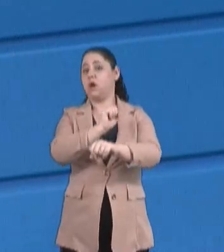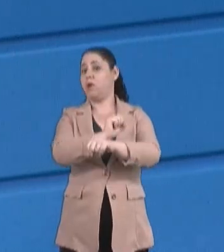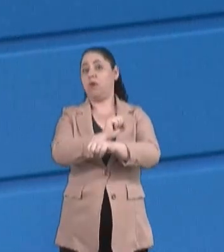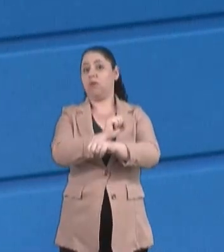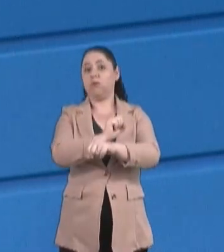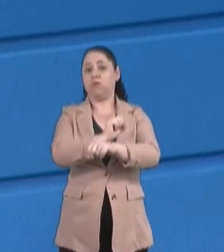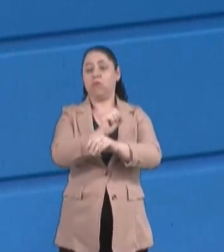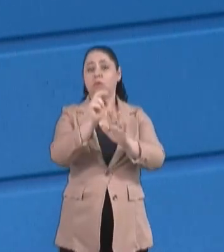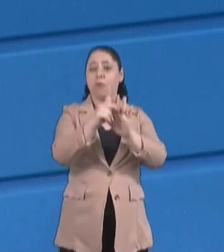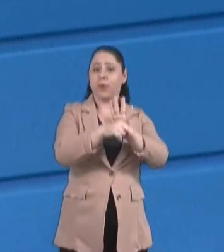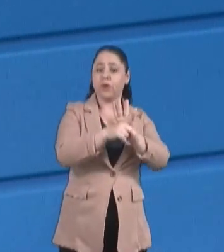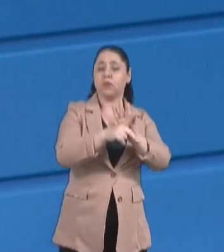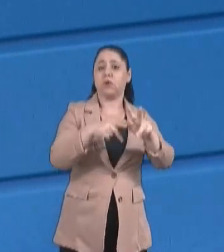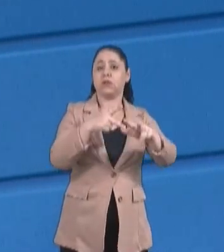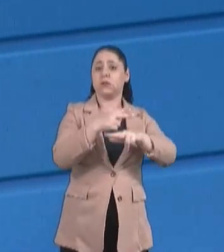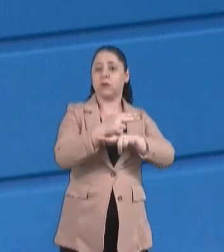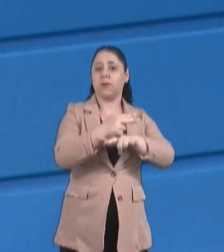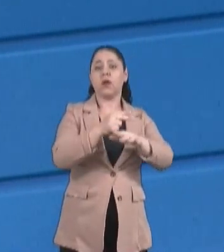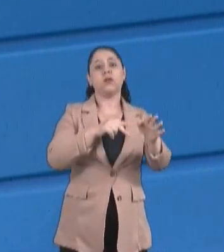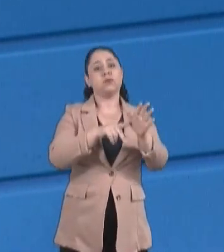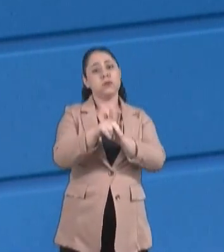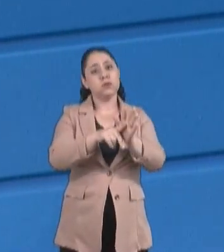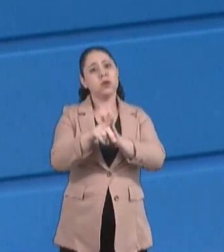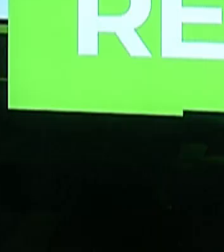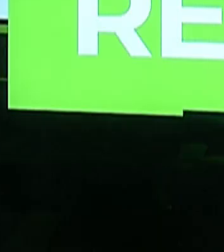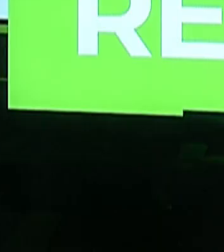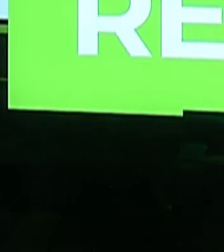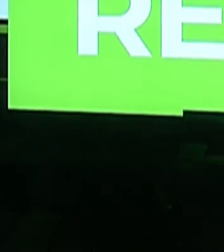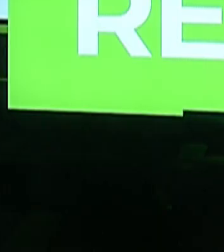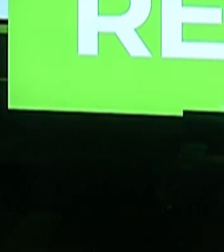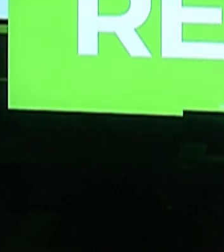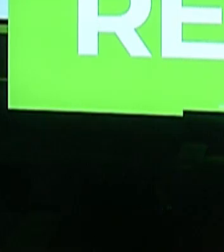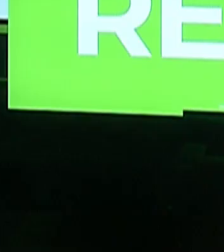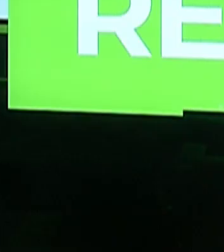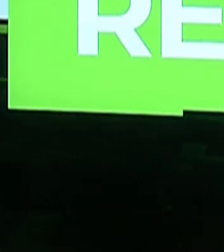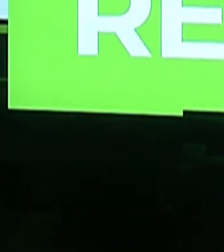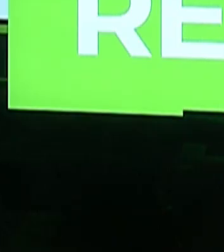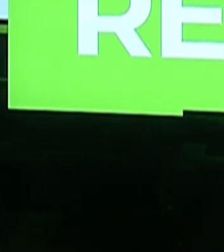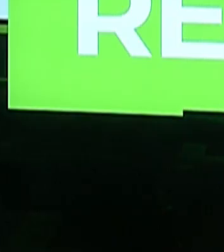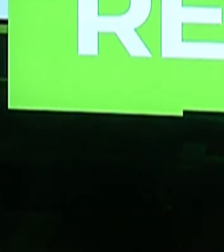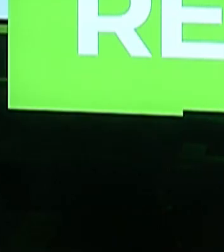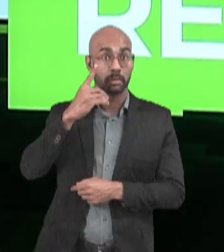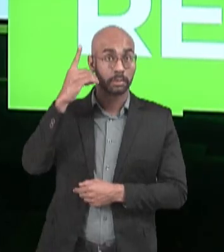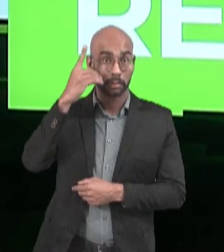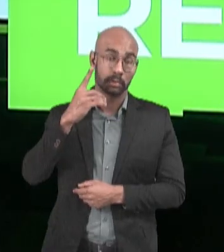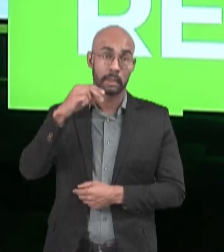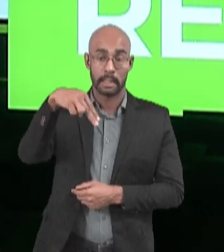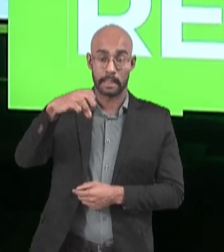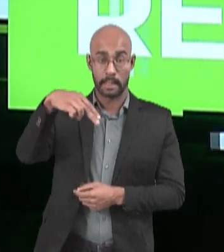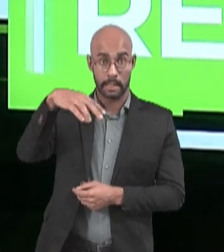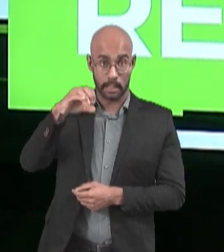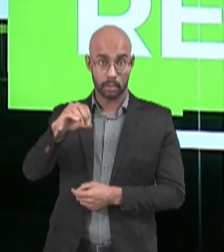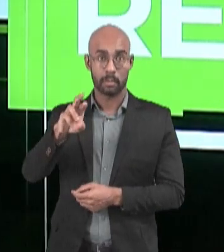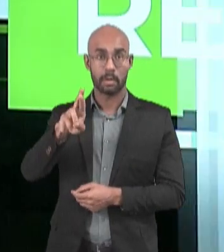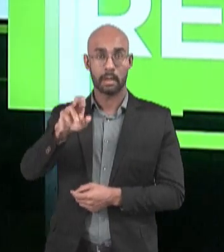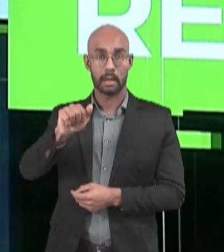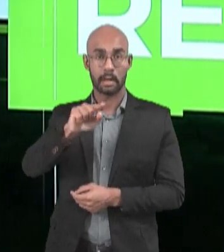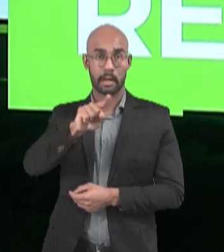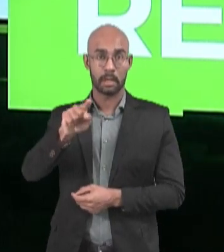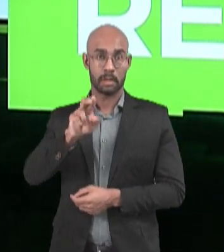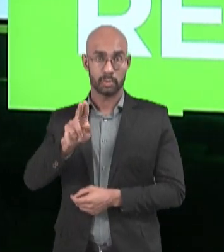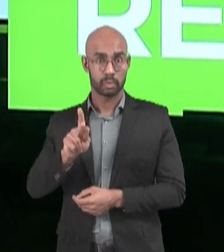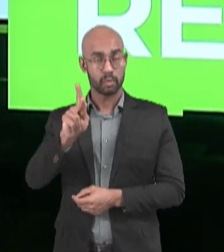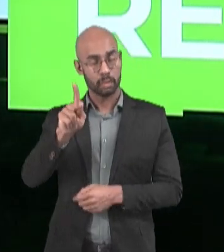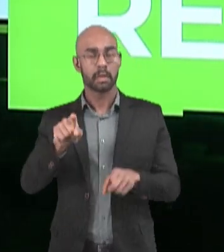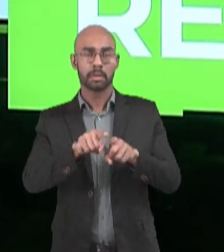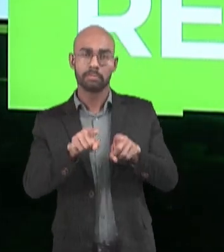suspendeu este programa das cirurgias e dos exames. Já o deputado Neno Razuc, durante o grande